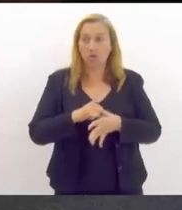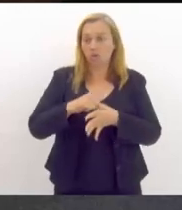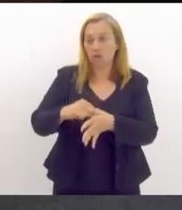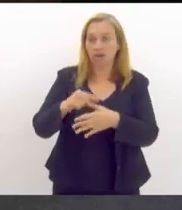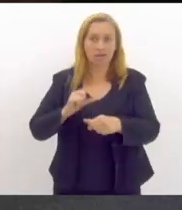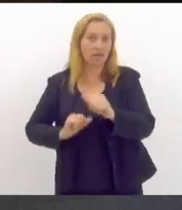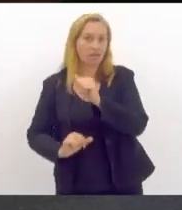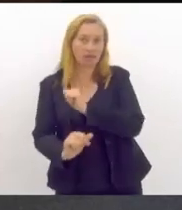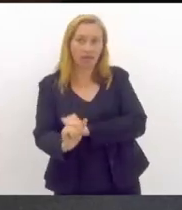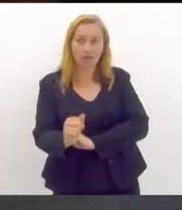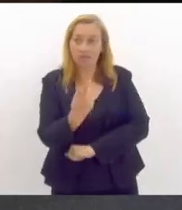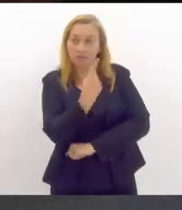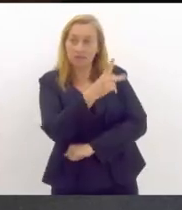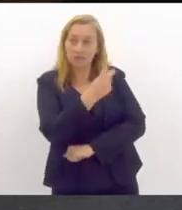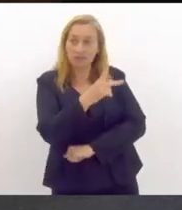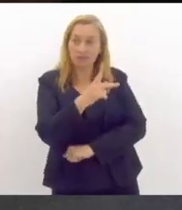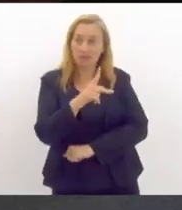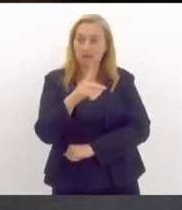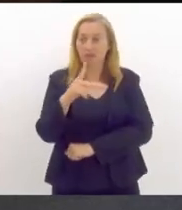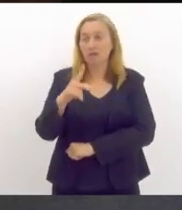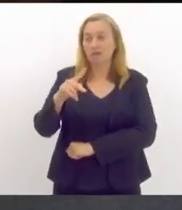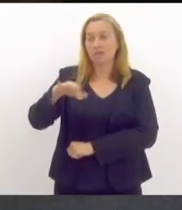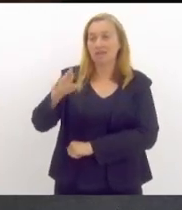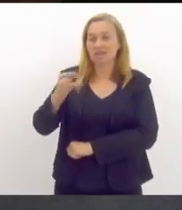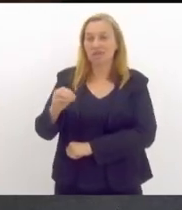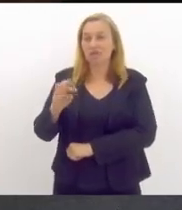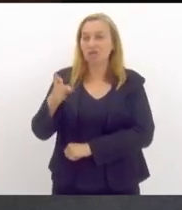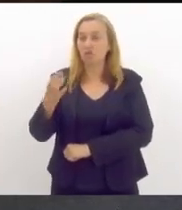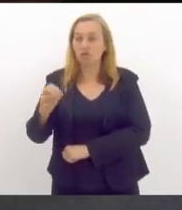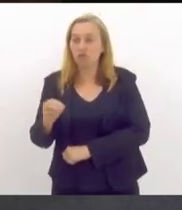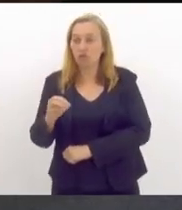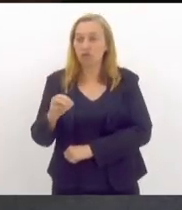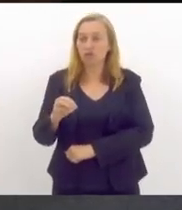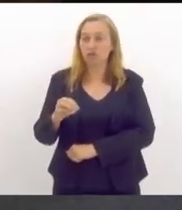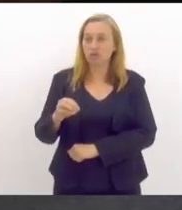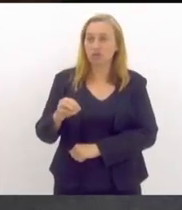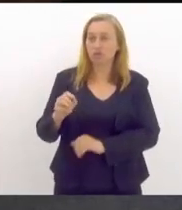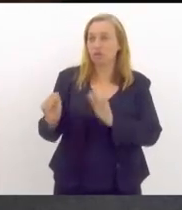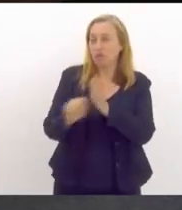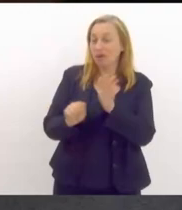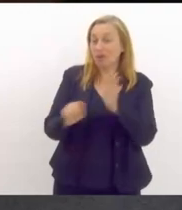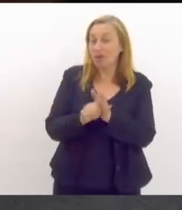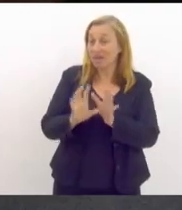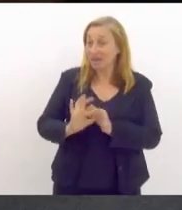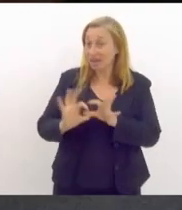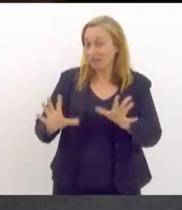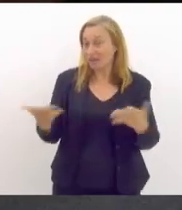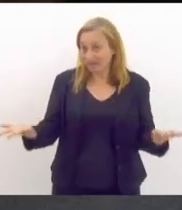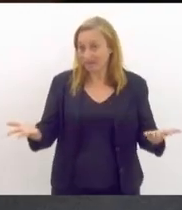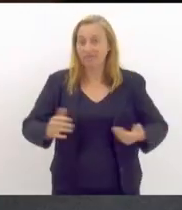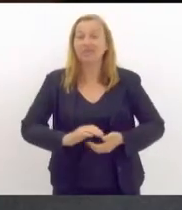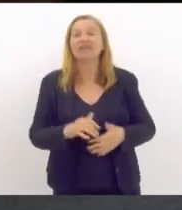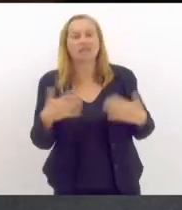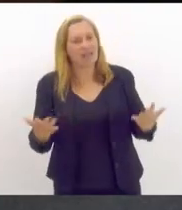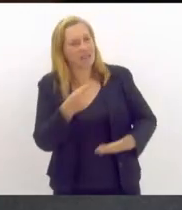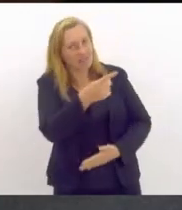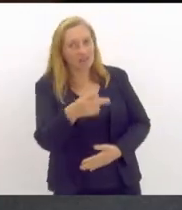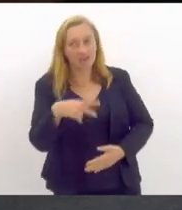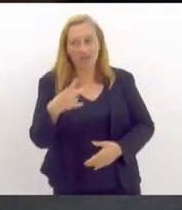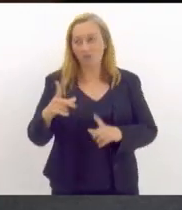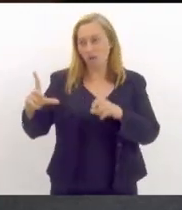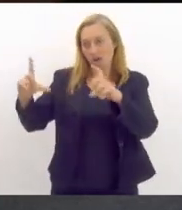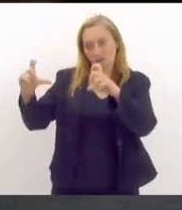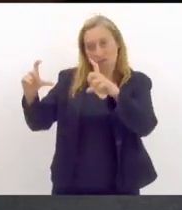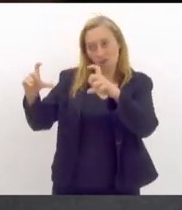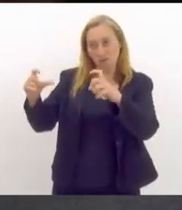eterno deles é o Marcelo frouxo o maconheiro que defende a liberação das drogas aí ele vai me pega uma foto